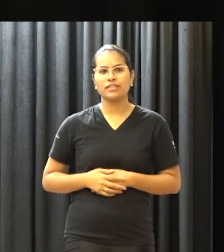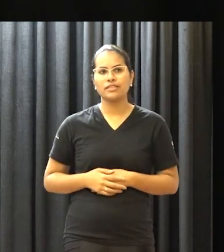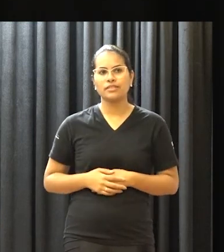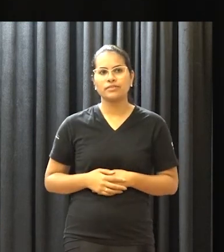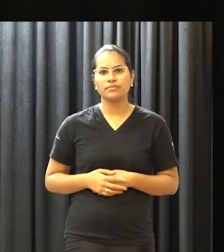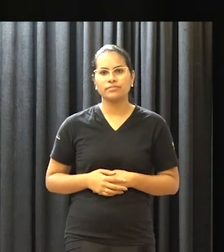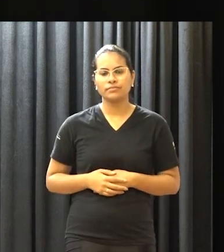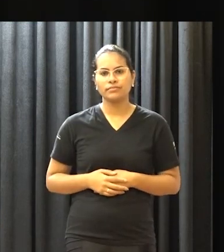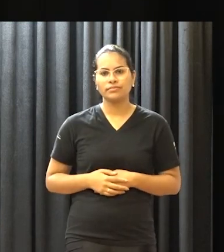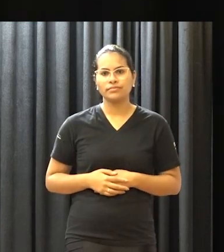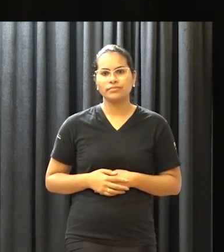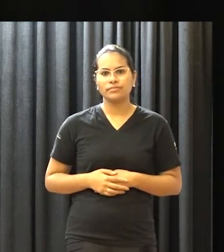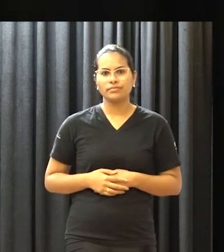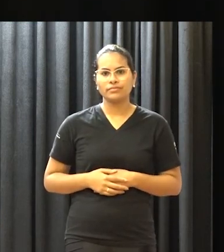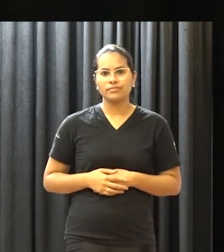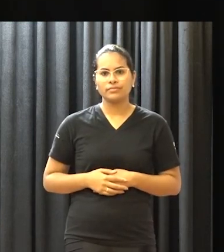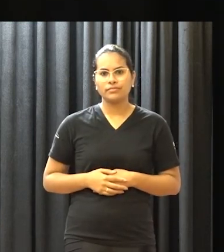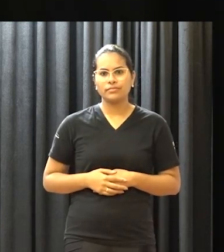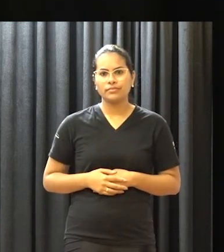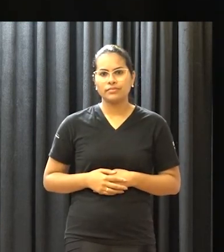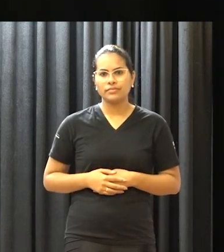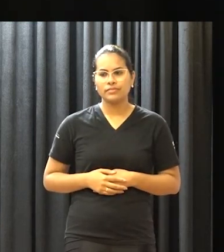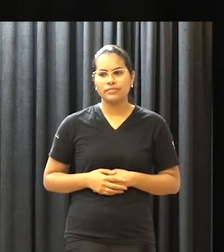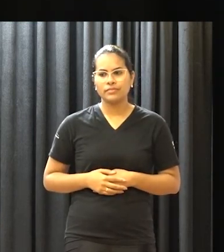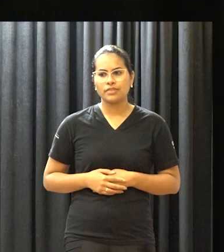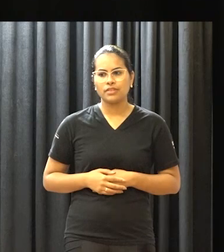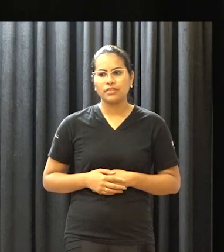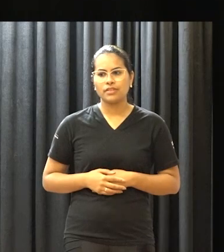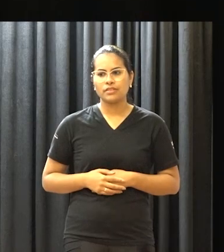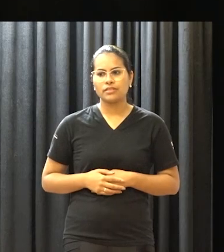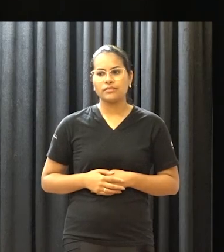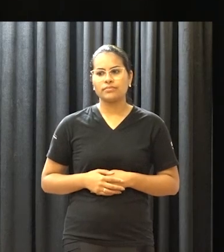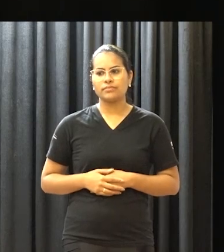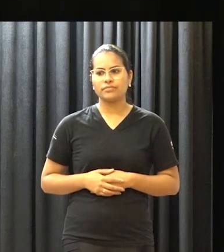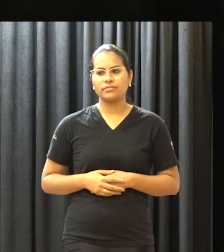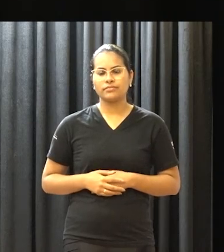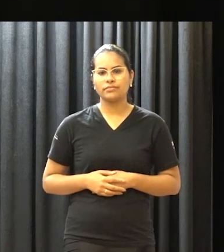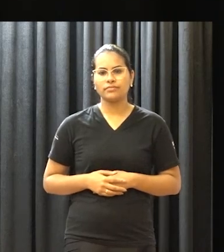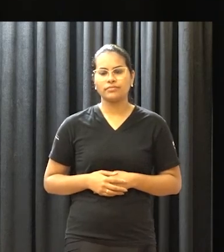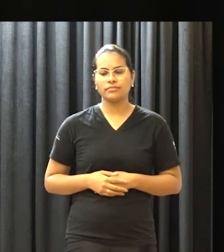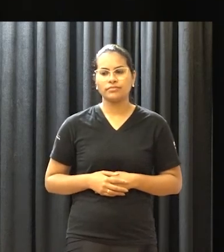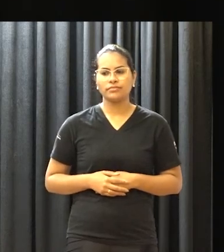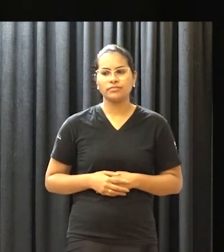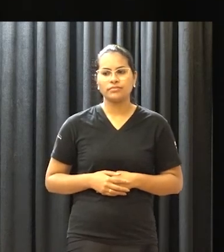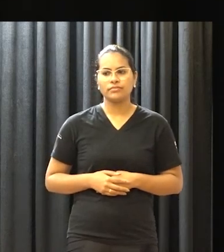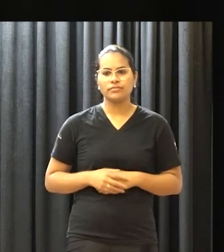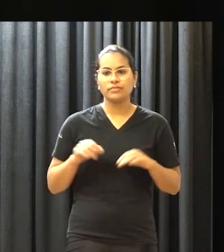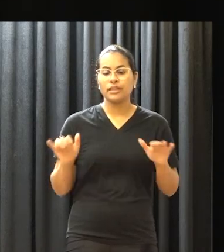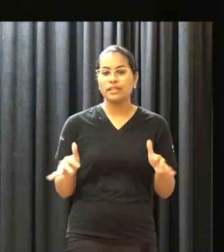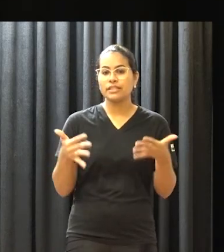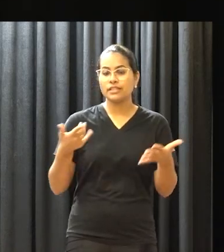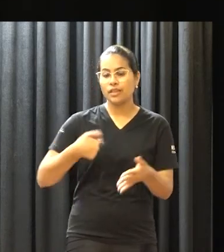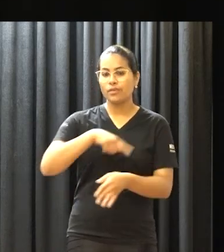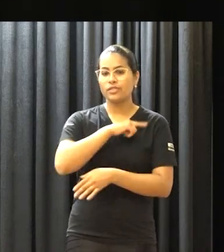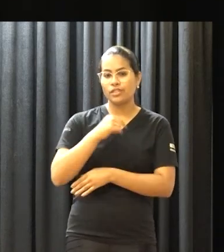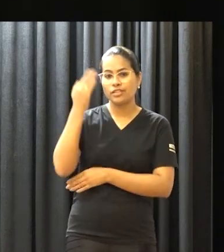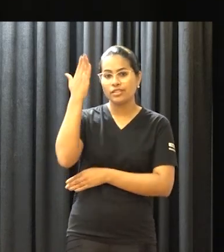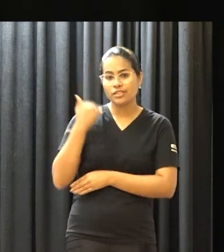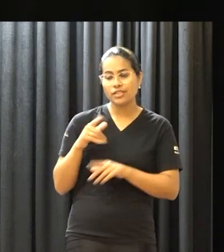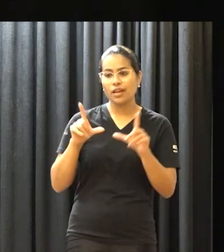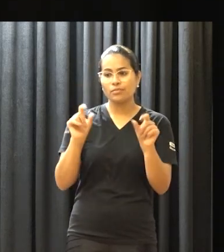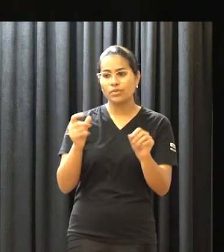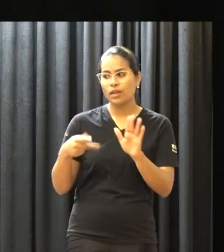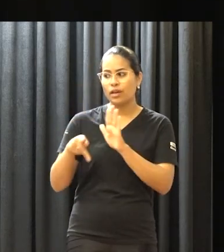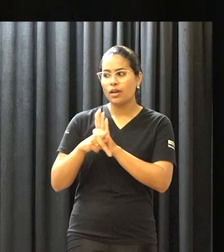certo se a pauta da sexualidade, ela vai falar do corpo. Então, a gente sabe que a sexualidade